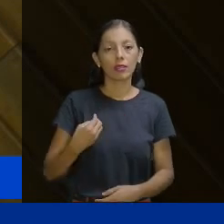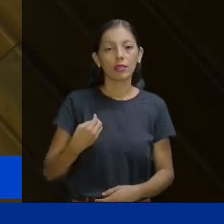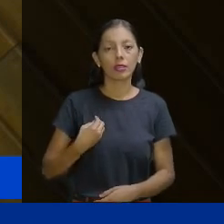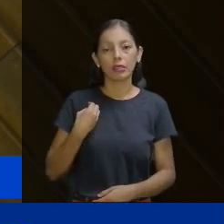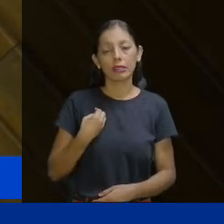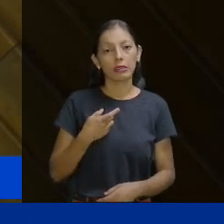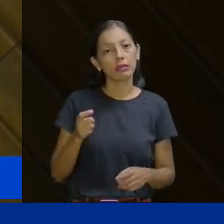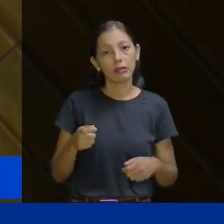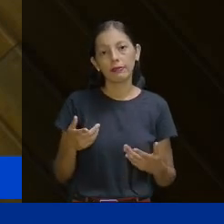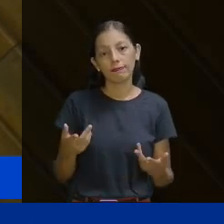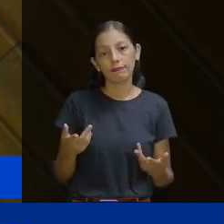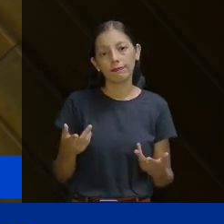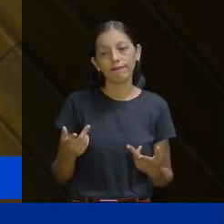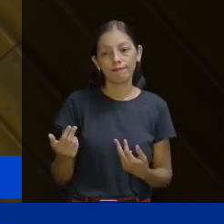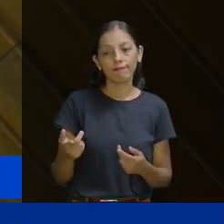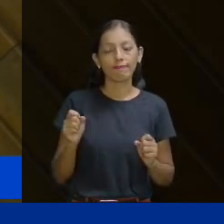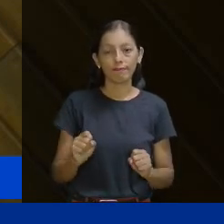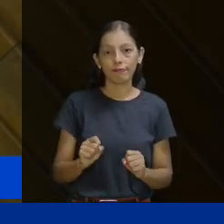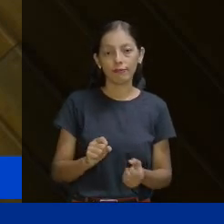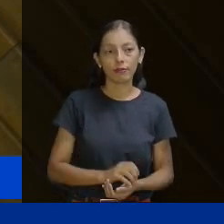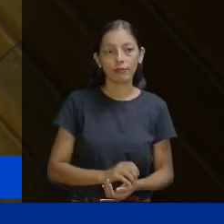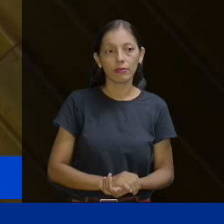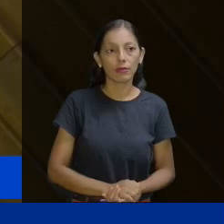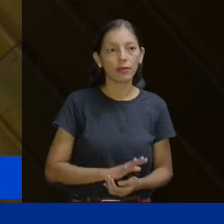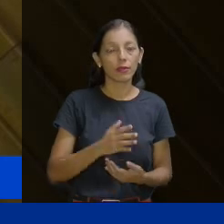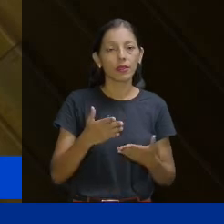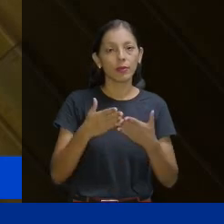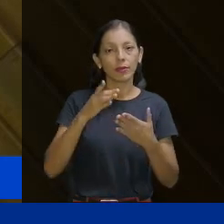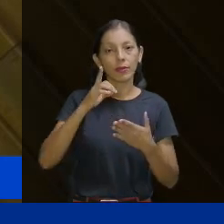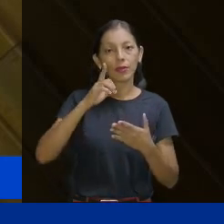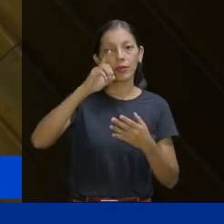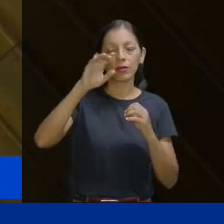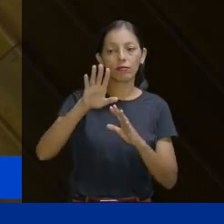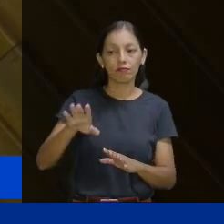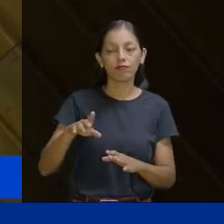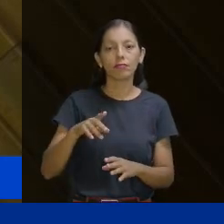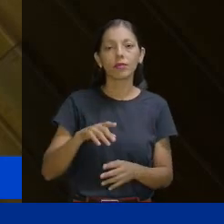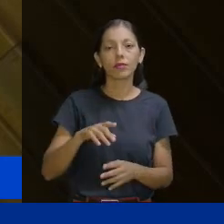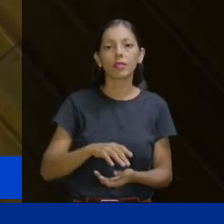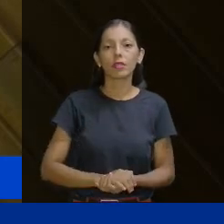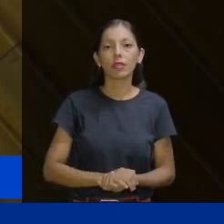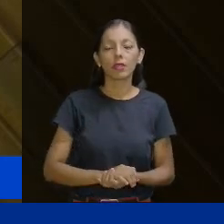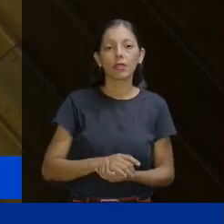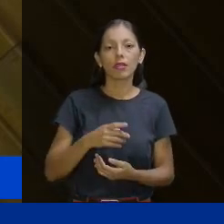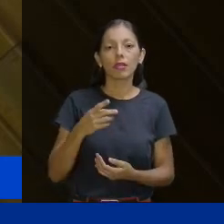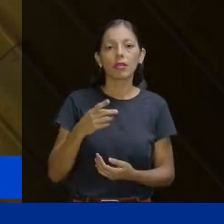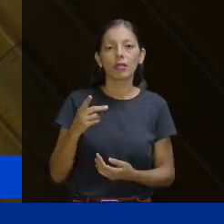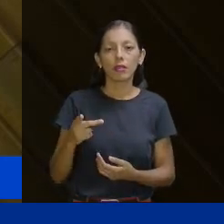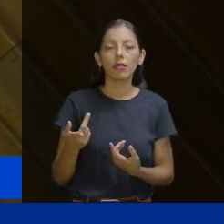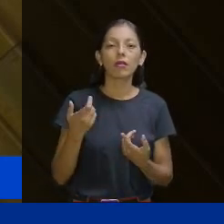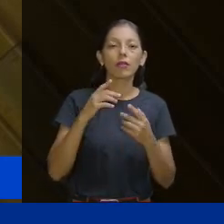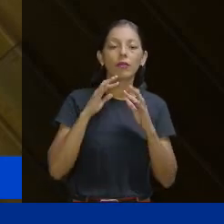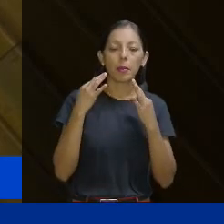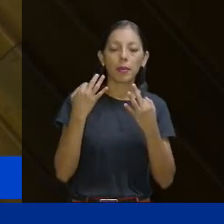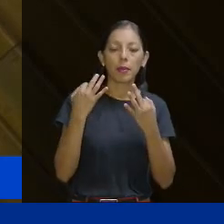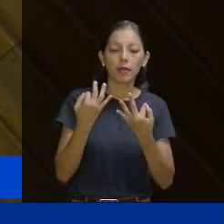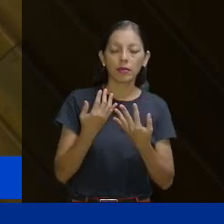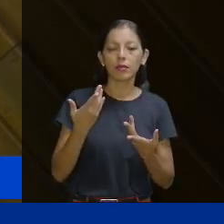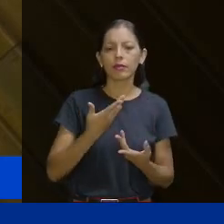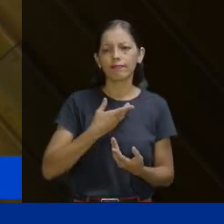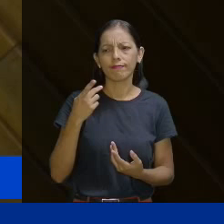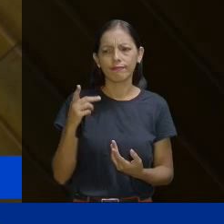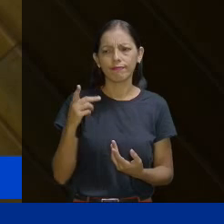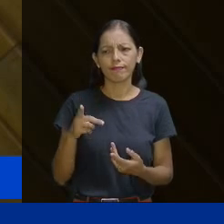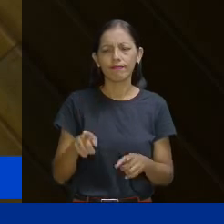e a todos os familiares e amigos, e que a gente saiba que o ciclo da